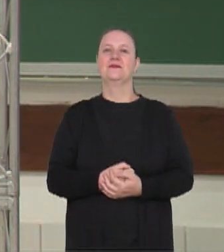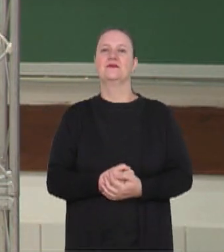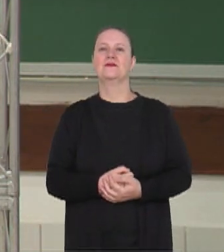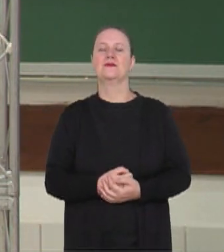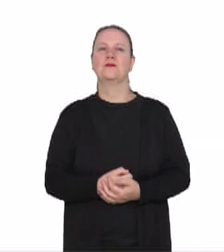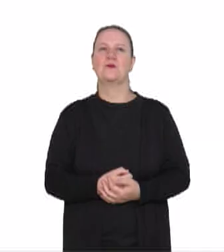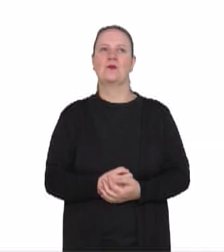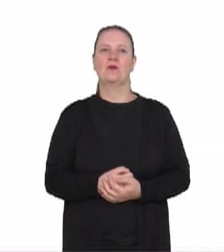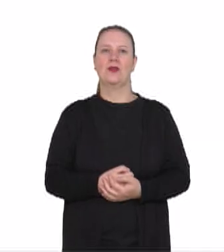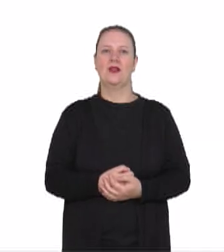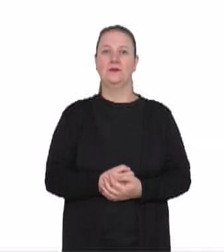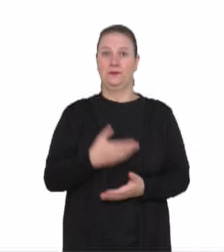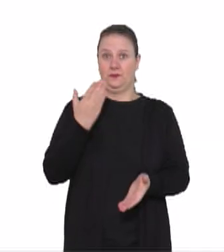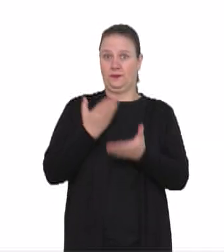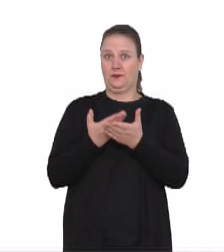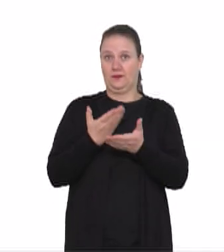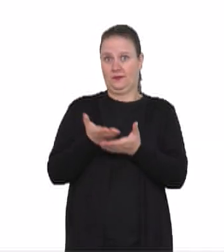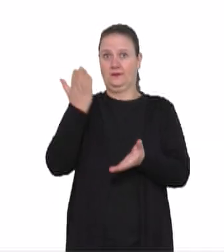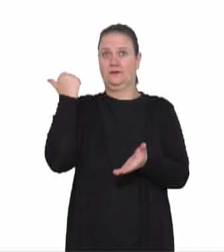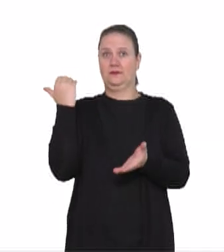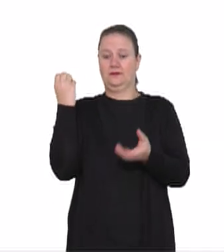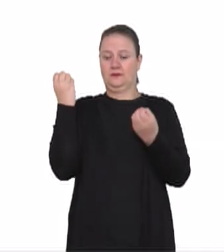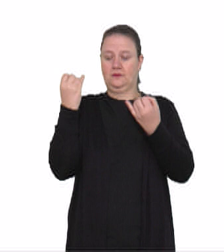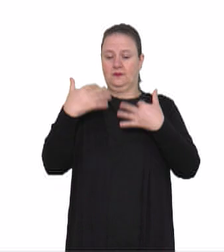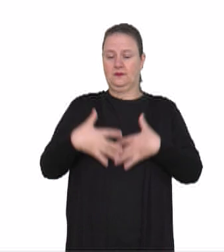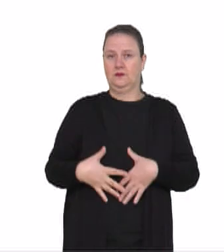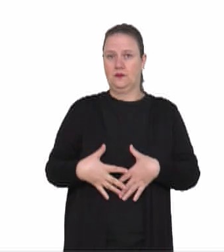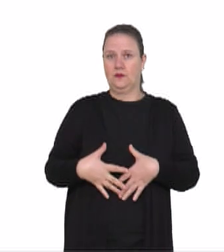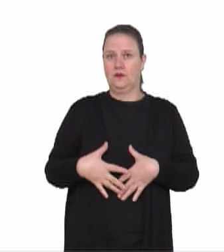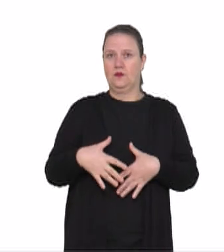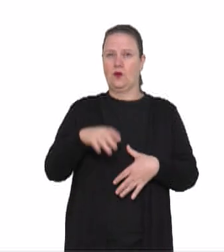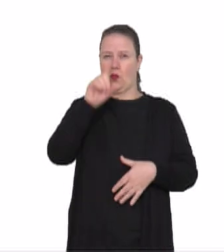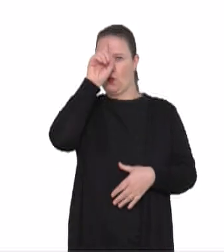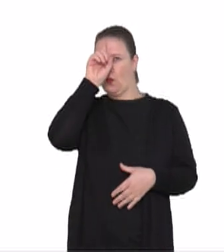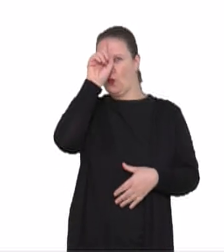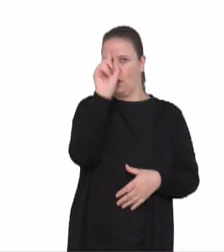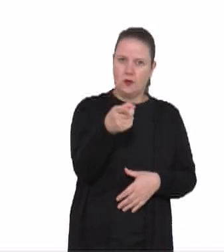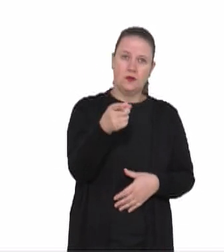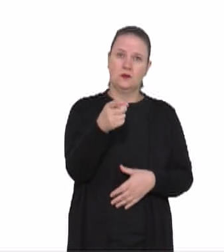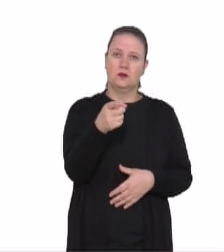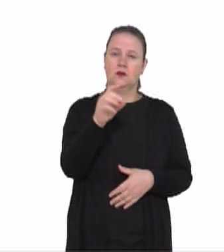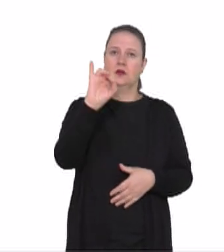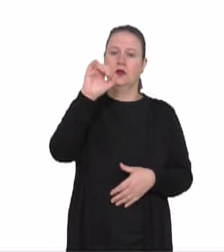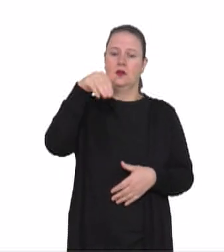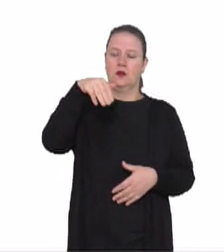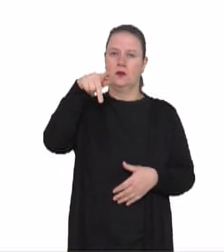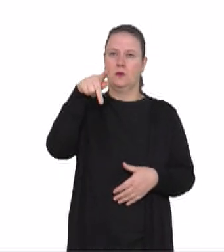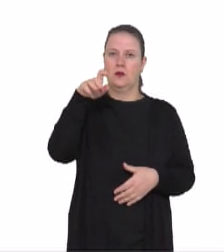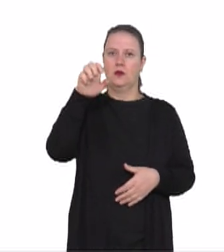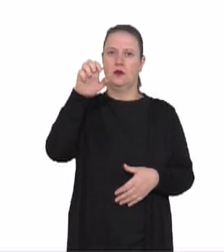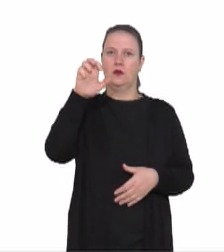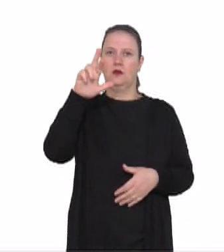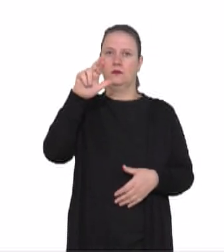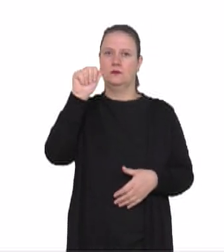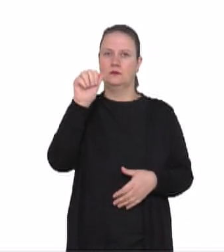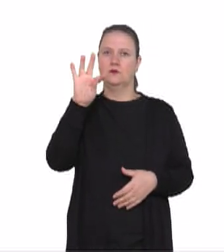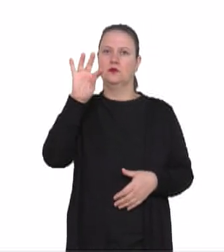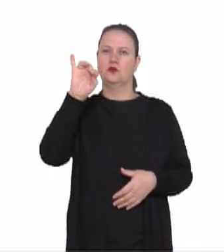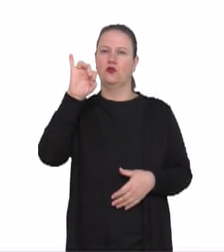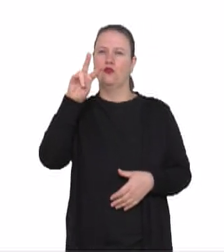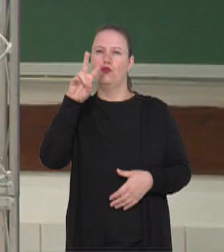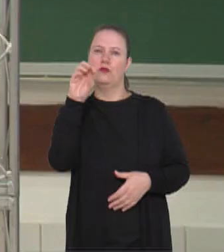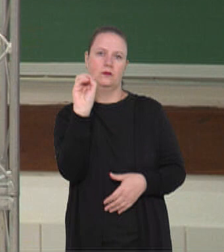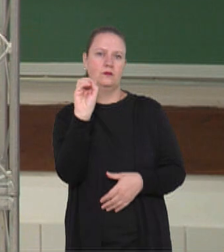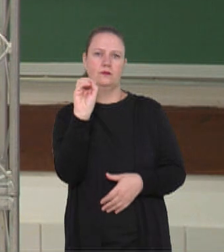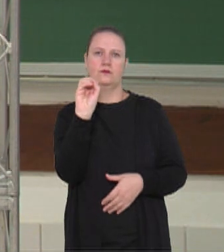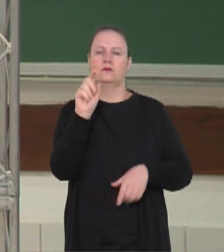Last class, na aula passada, a gente falou sobre o imperative. And today, hoje, a gente vai continuar falando sobre o imperativo e também vai falar um